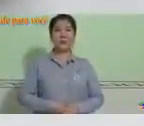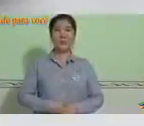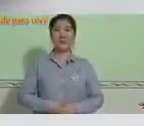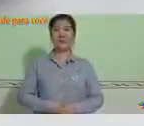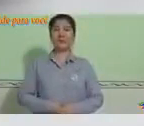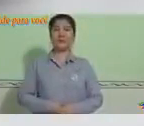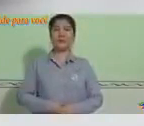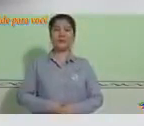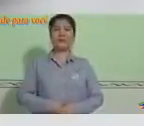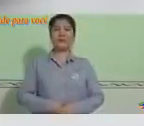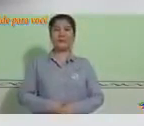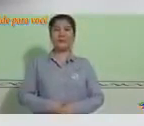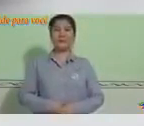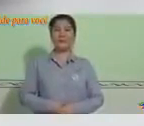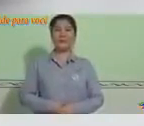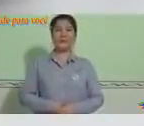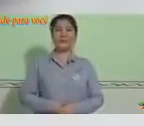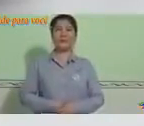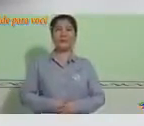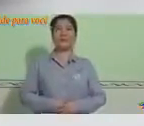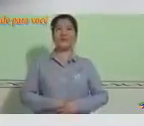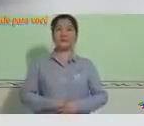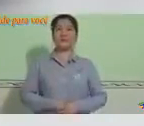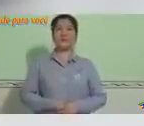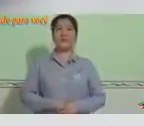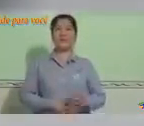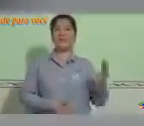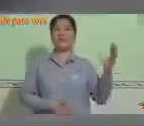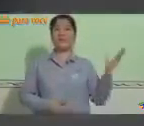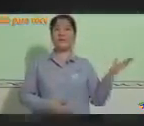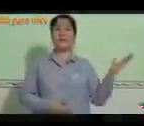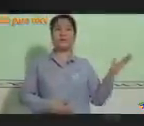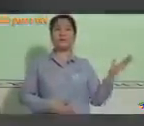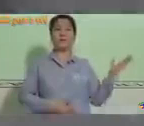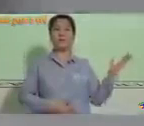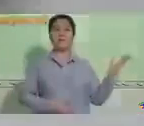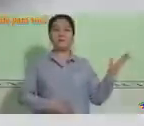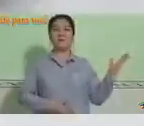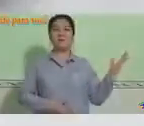Criado por 2. Equipe Editorial Doutor Saúde.